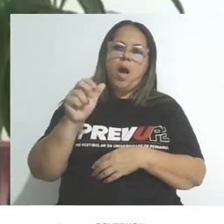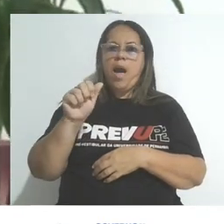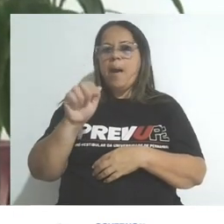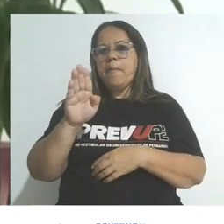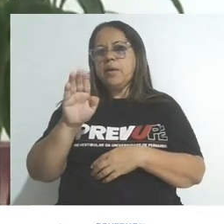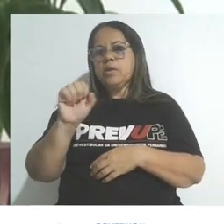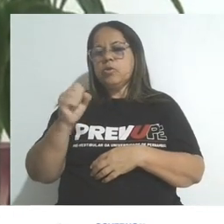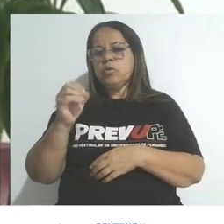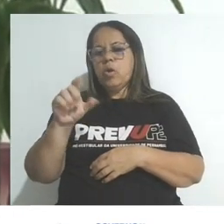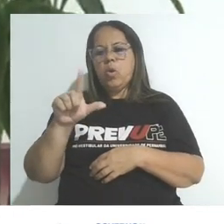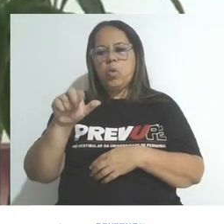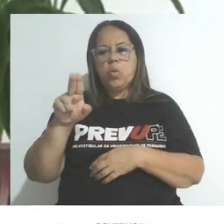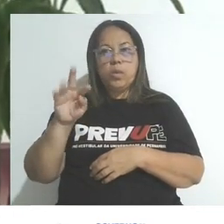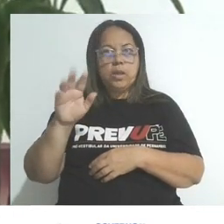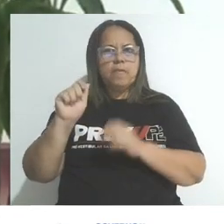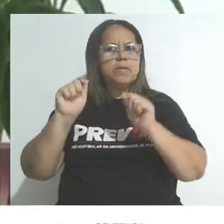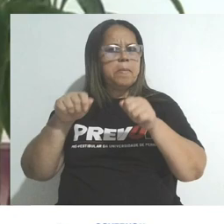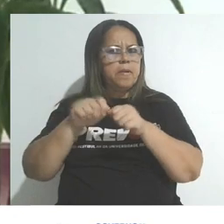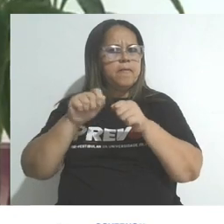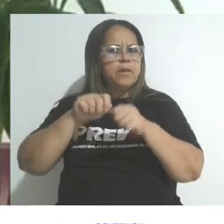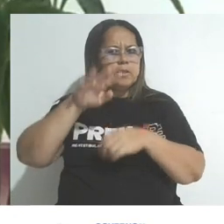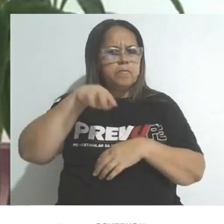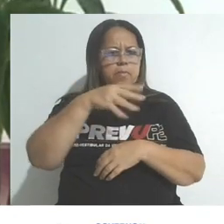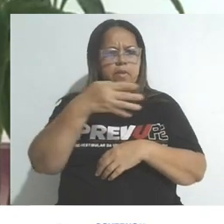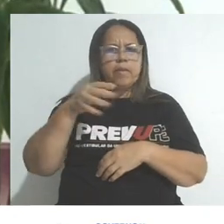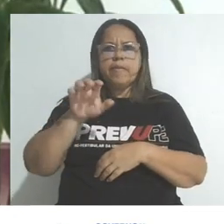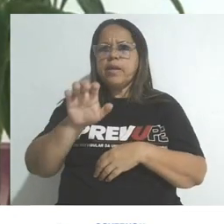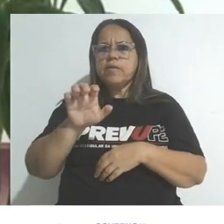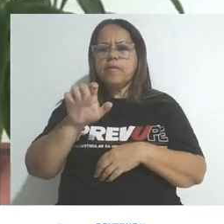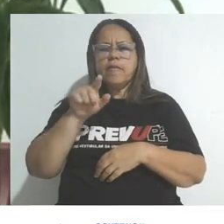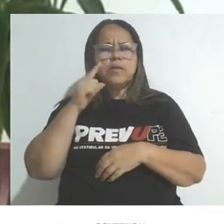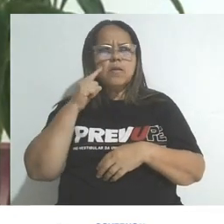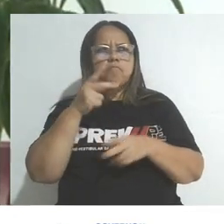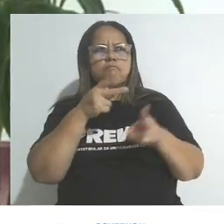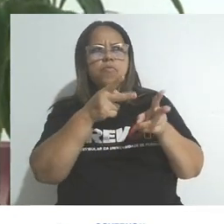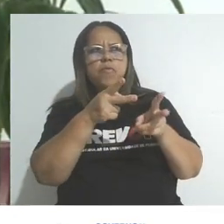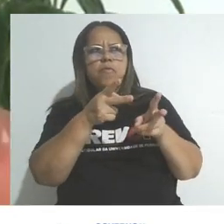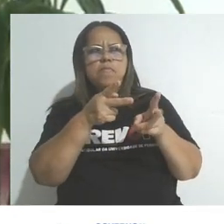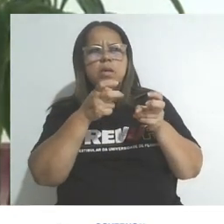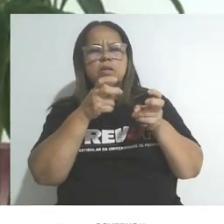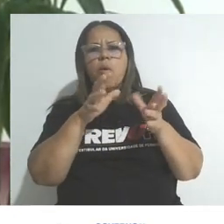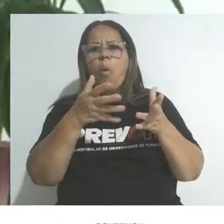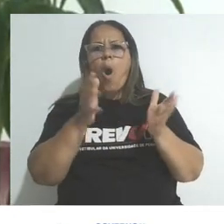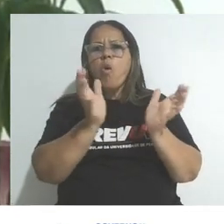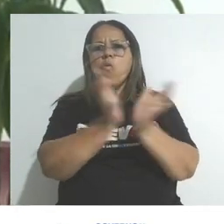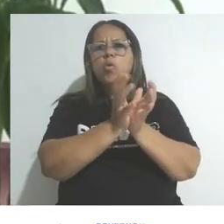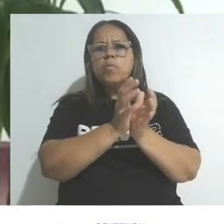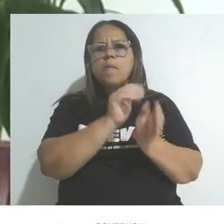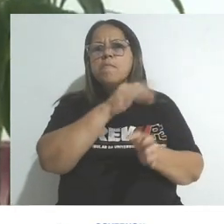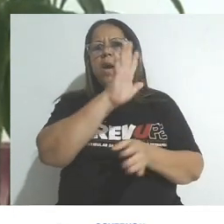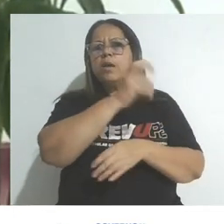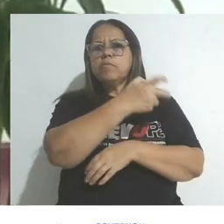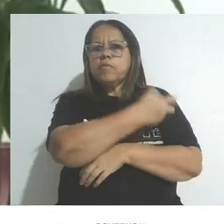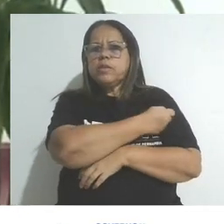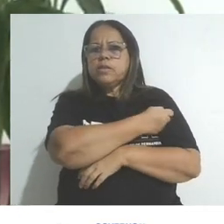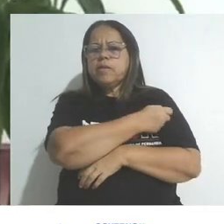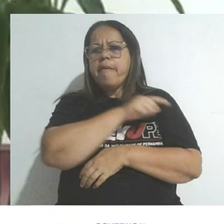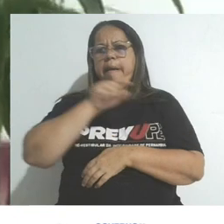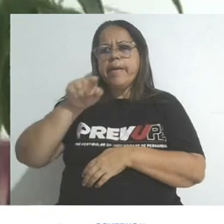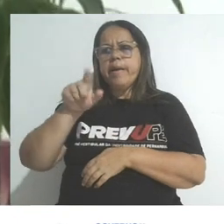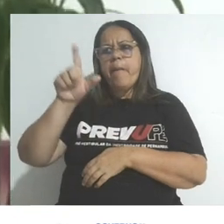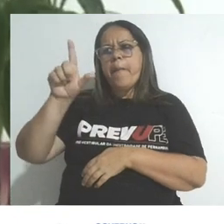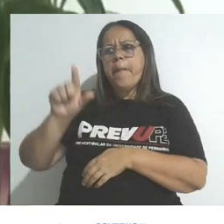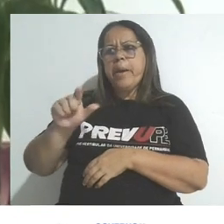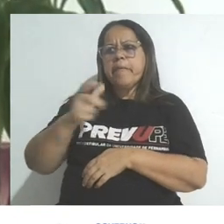de Excel, e aí você vê qual é o grupo que mais tomou vacina, e aquele que não tomou, você poderia inclusive